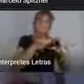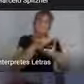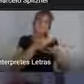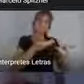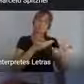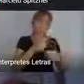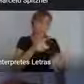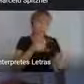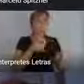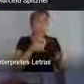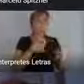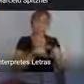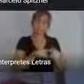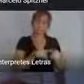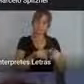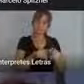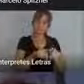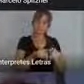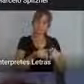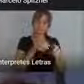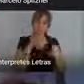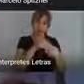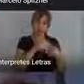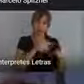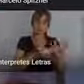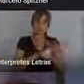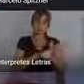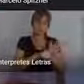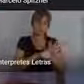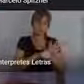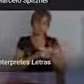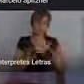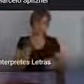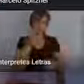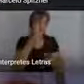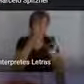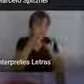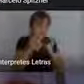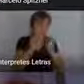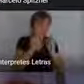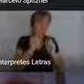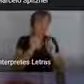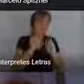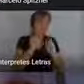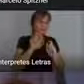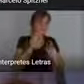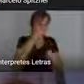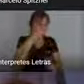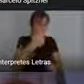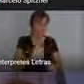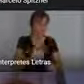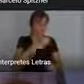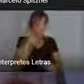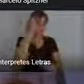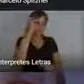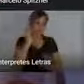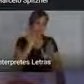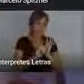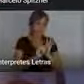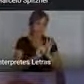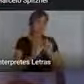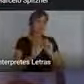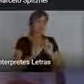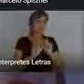na comunidade para que eles possam se reconhecer, se ver naquilo que eles são, naquilo que eles falam.